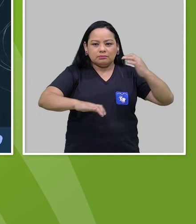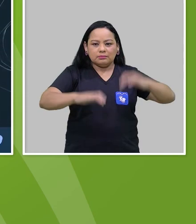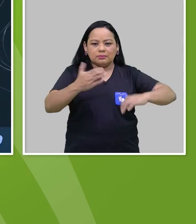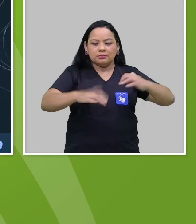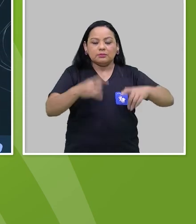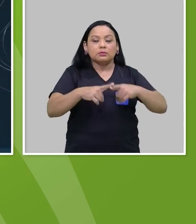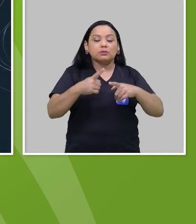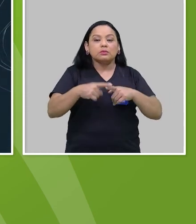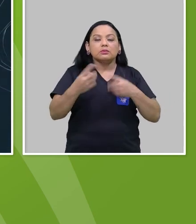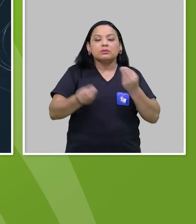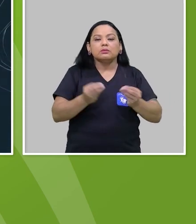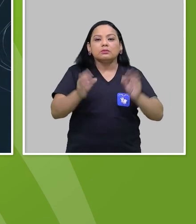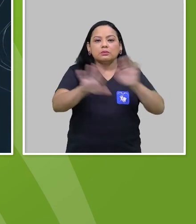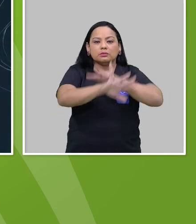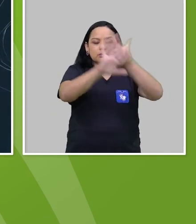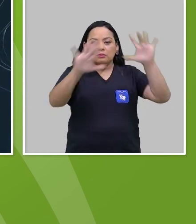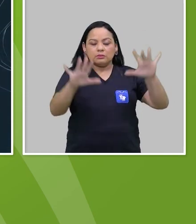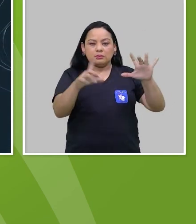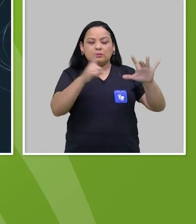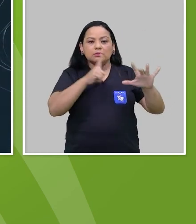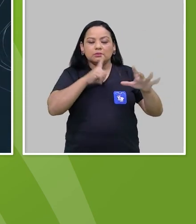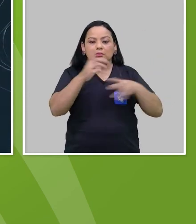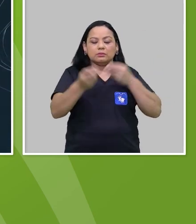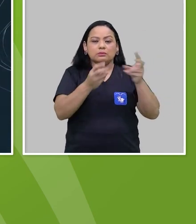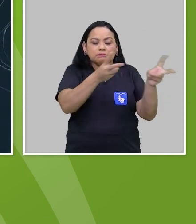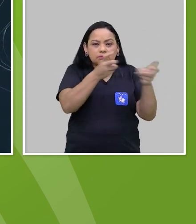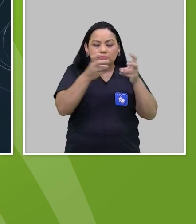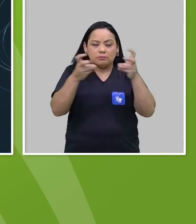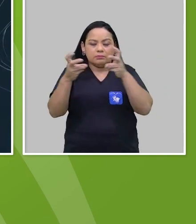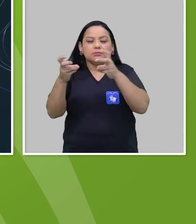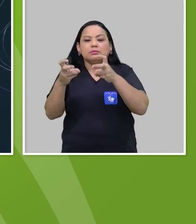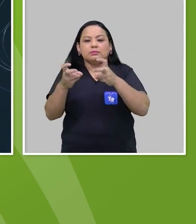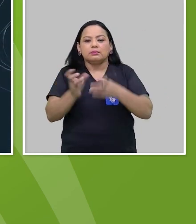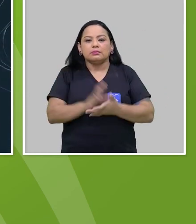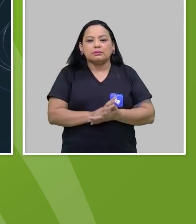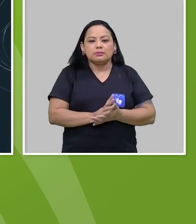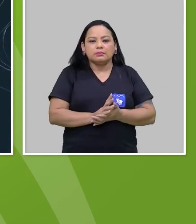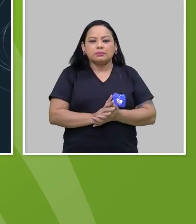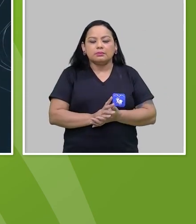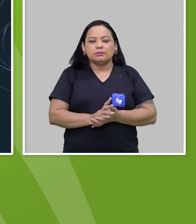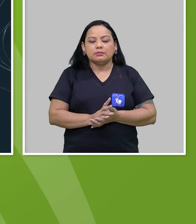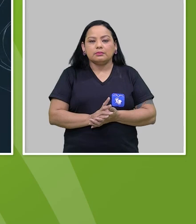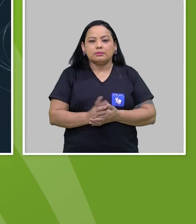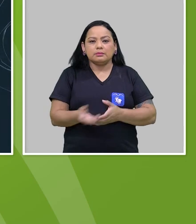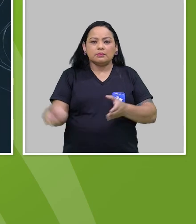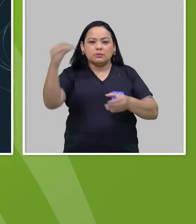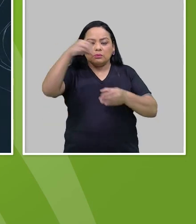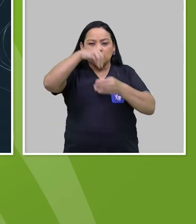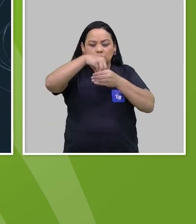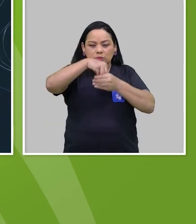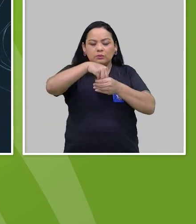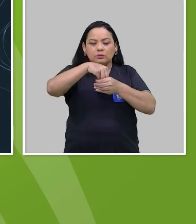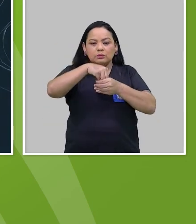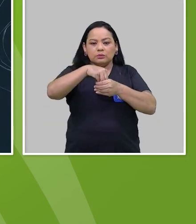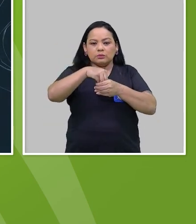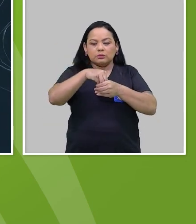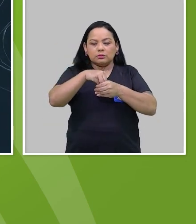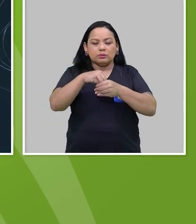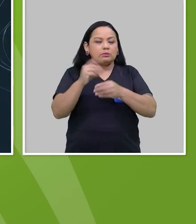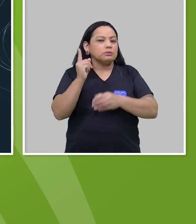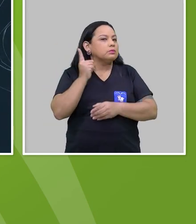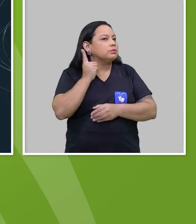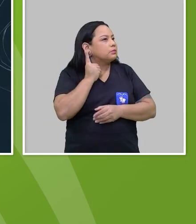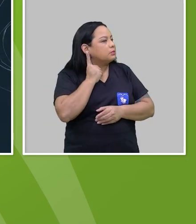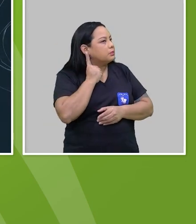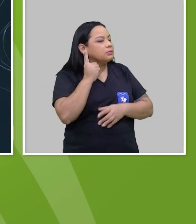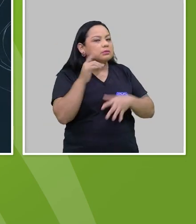o seguinte, o ar, ele vai ser captado aqui, ó, e ele vai entrar aqui no canal auditivo.